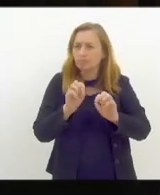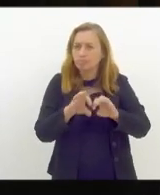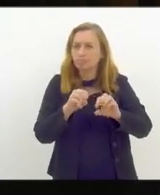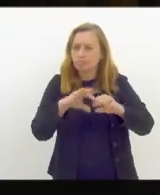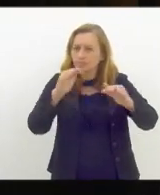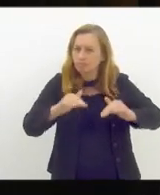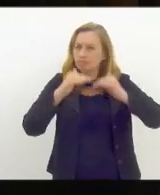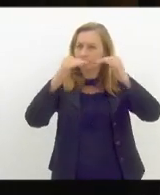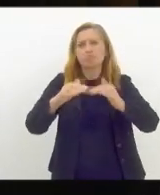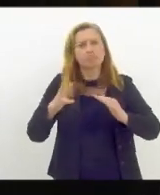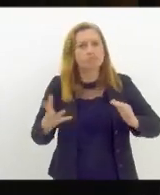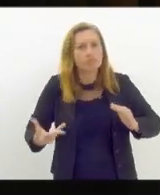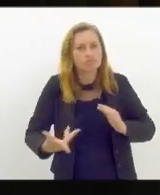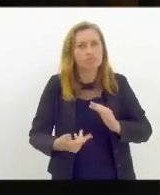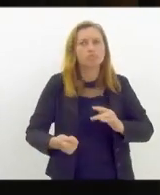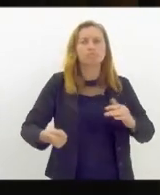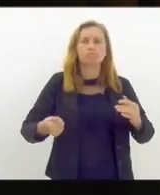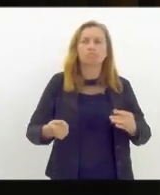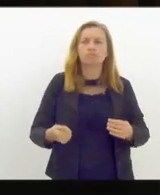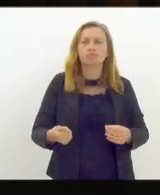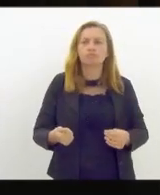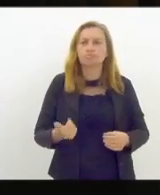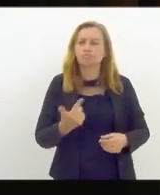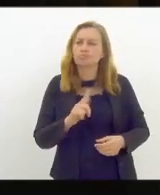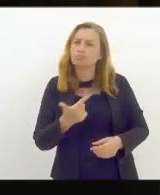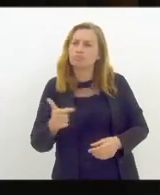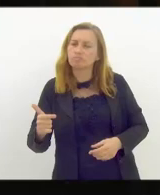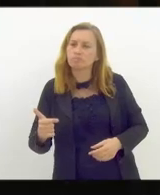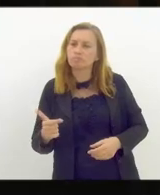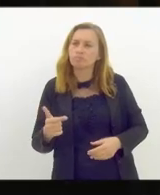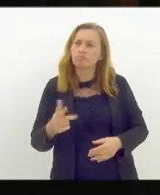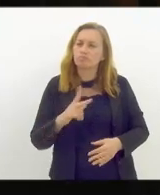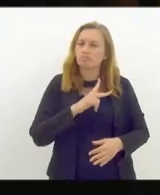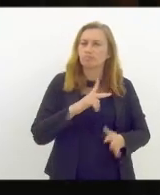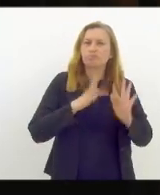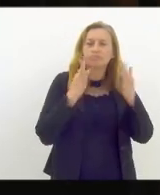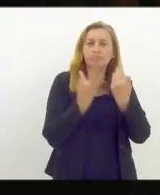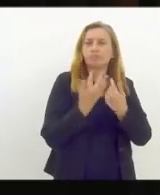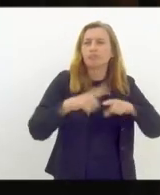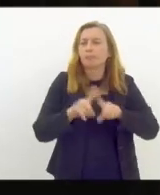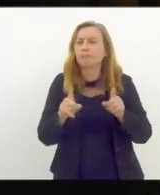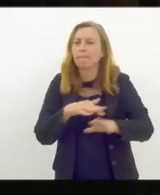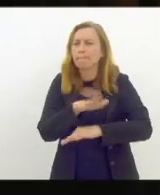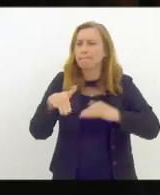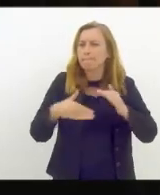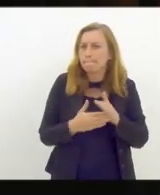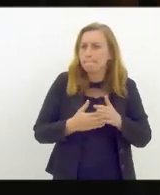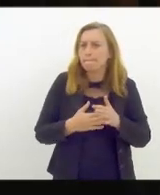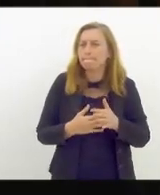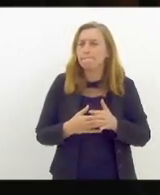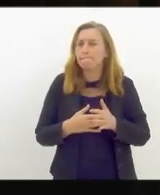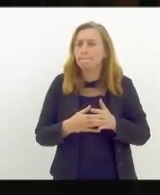de qualidade e que traga não só para a sua própria família, mas para todos aqueles que o